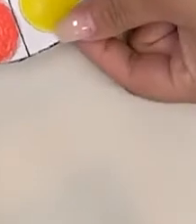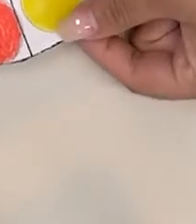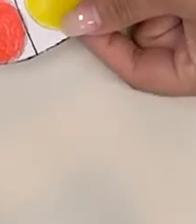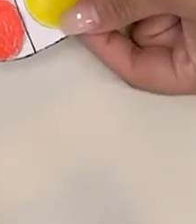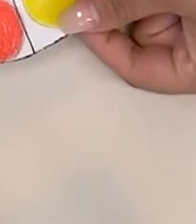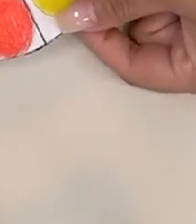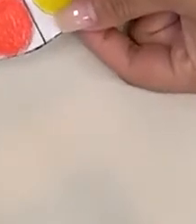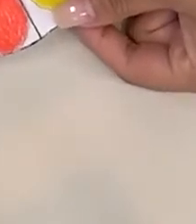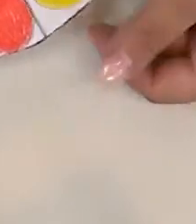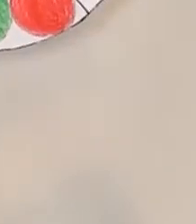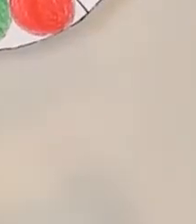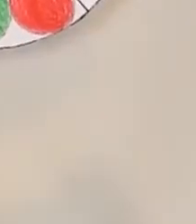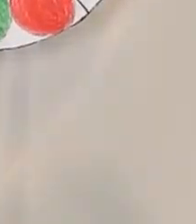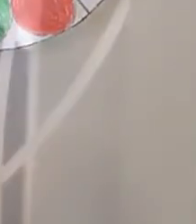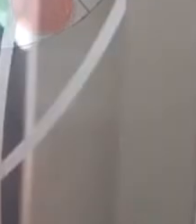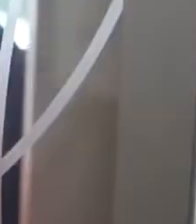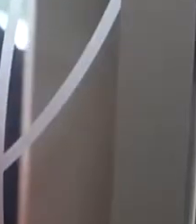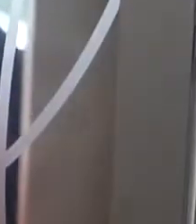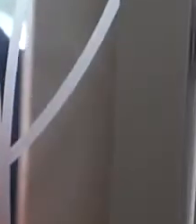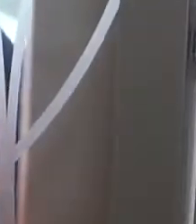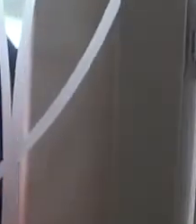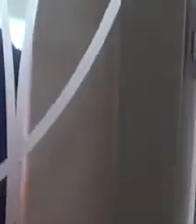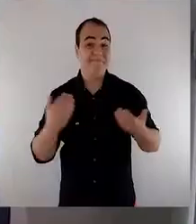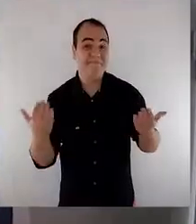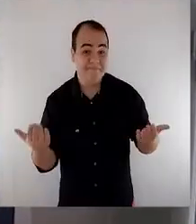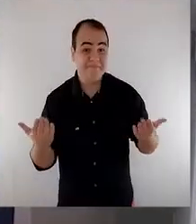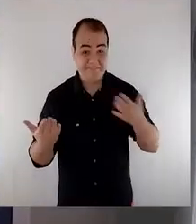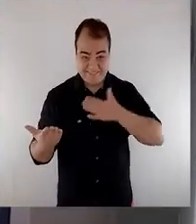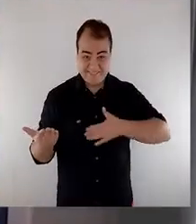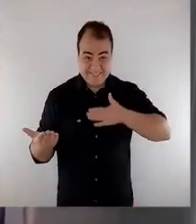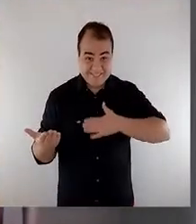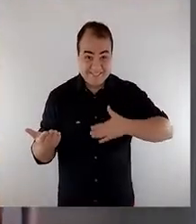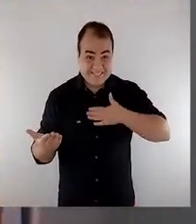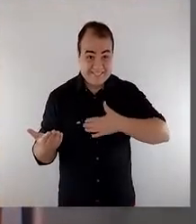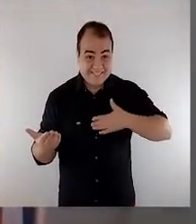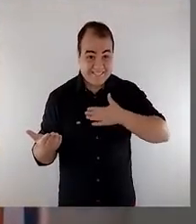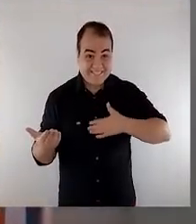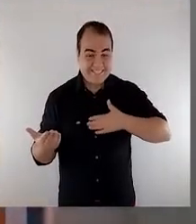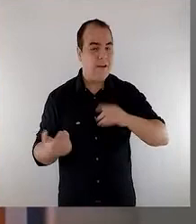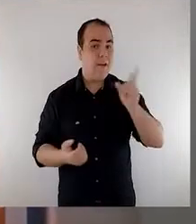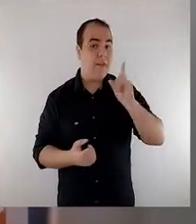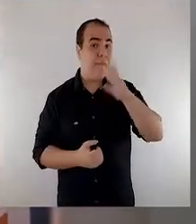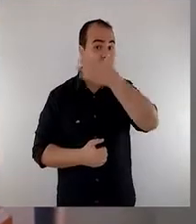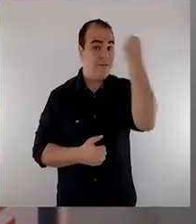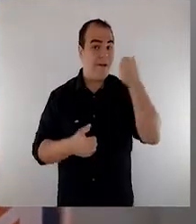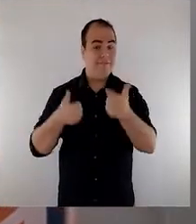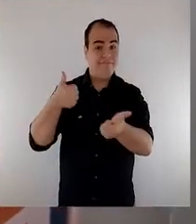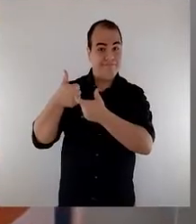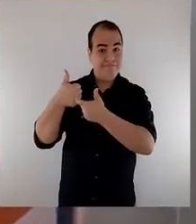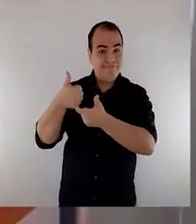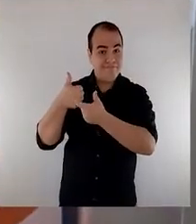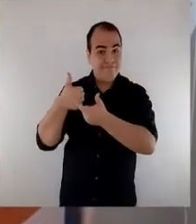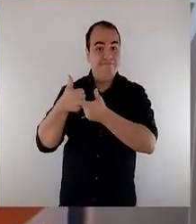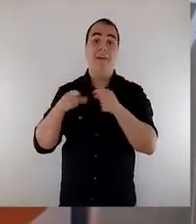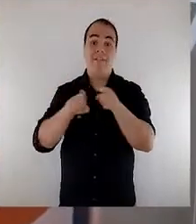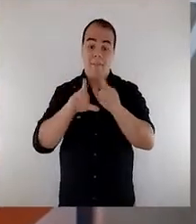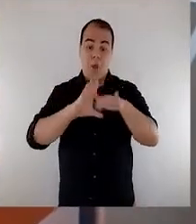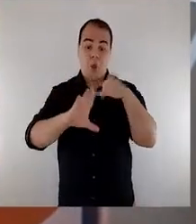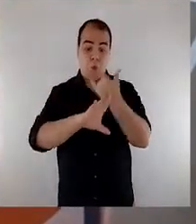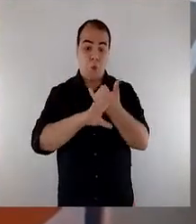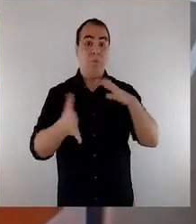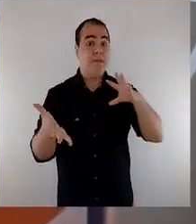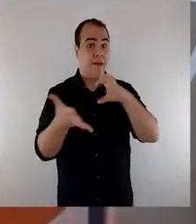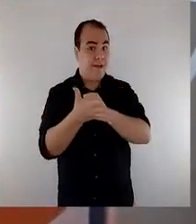E aí, gostaram? Não se esqueça de deixar o like,